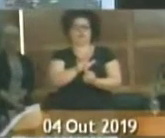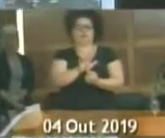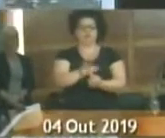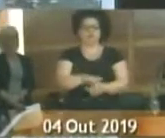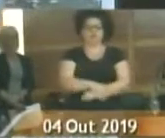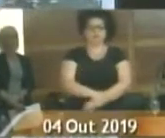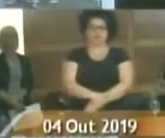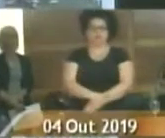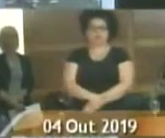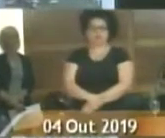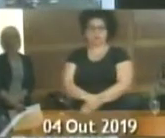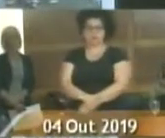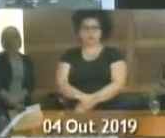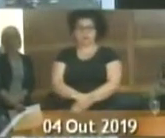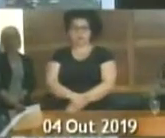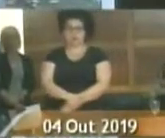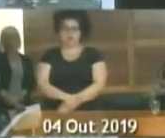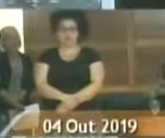Oi.